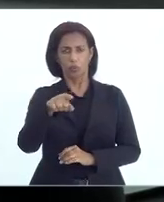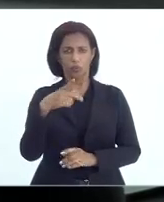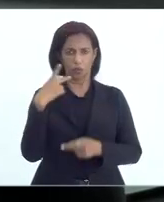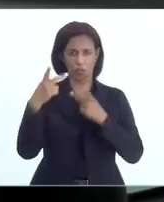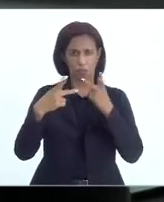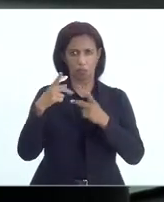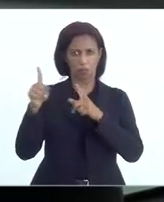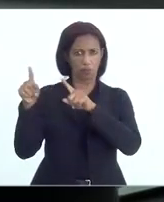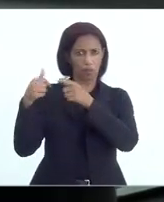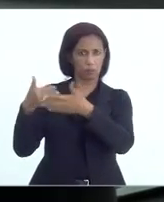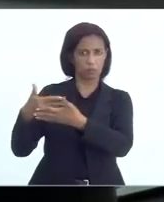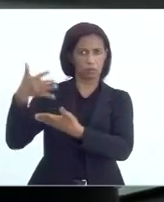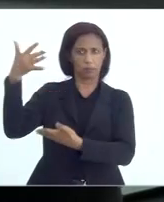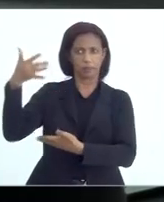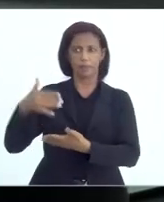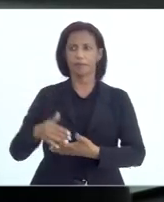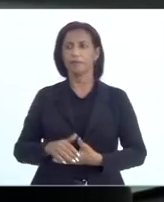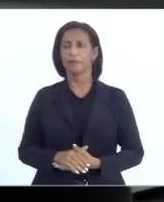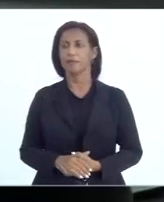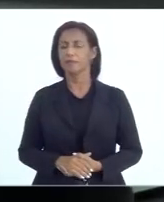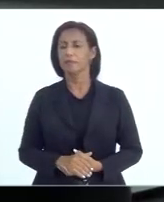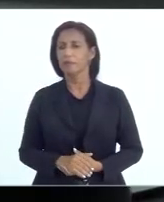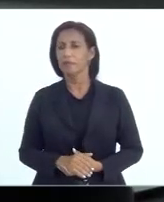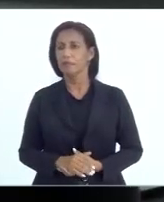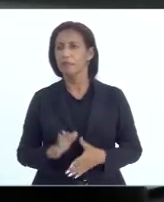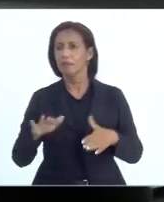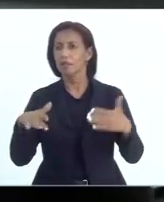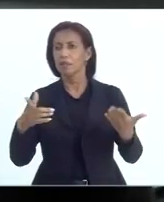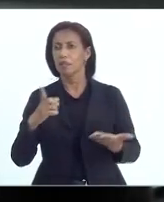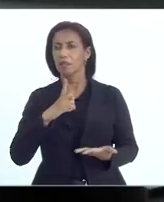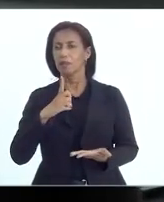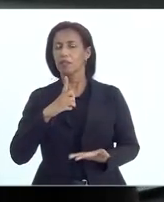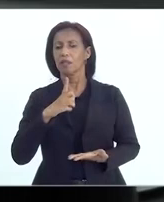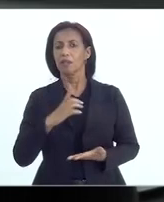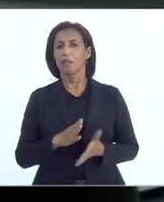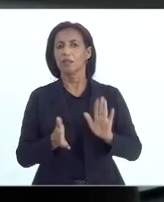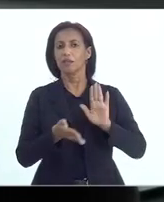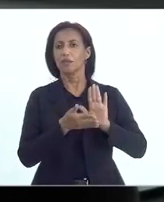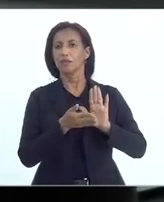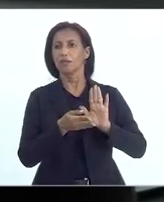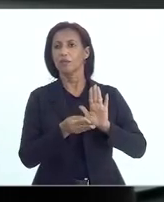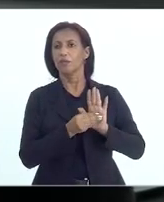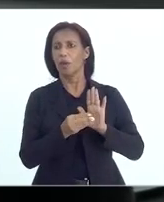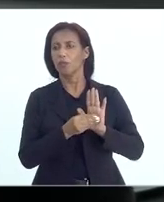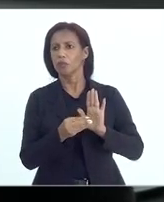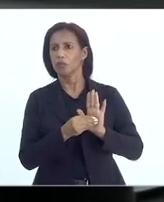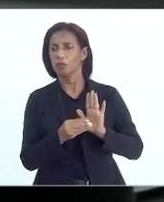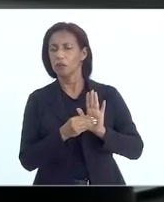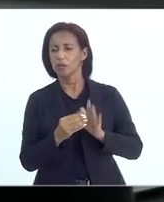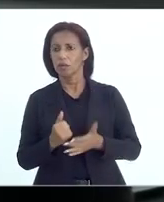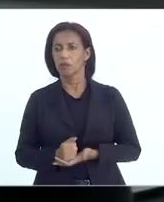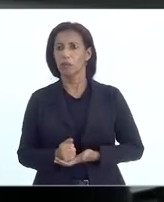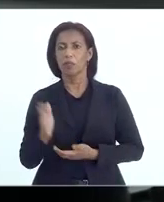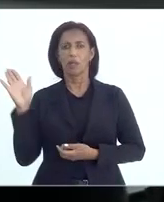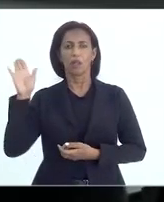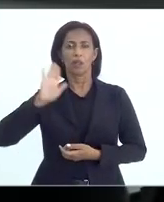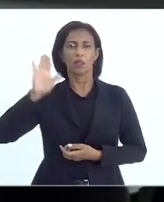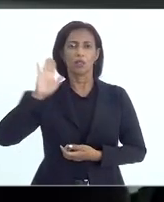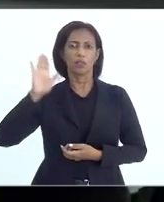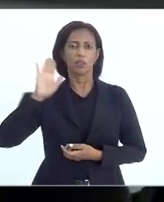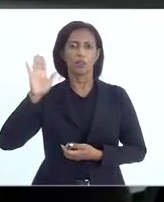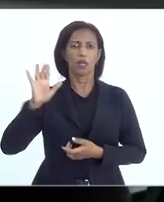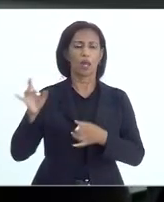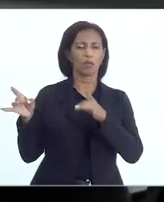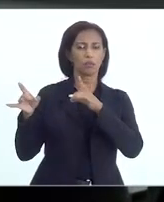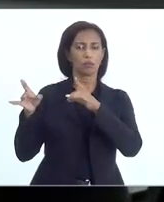mencionados aqui bom então nós temos as seguintes pendências iniciais tá candidatos que